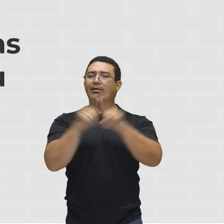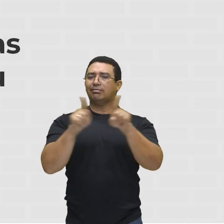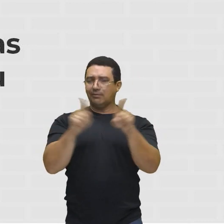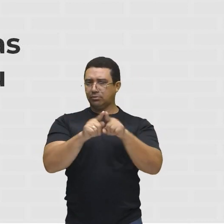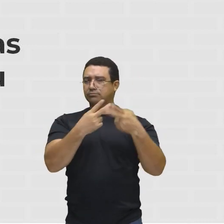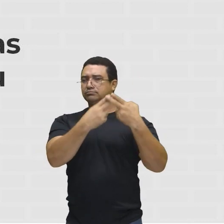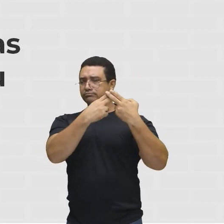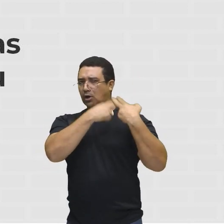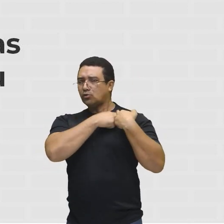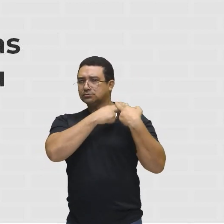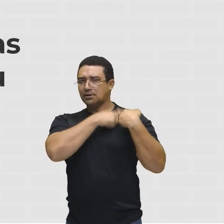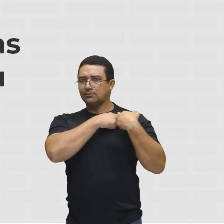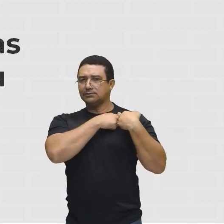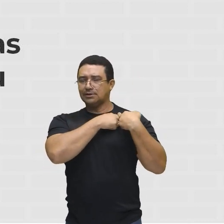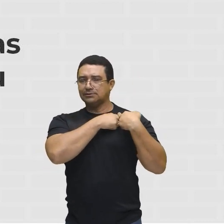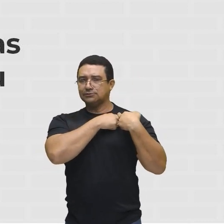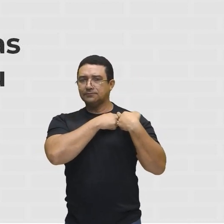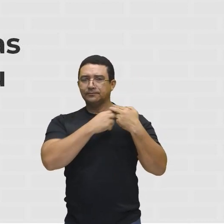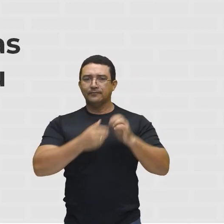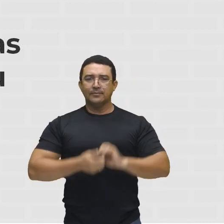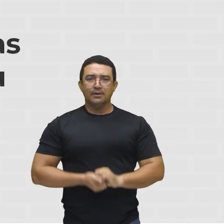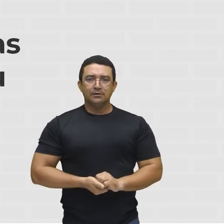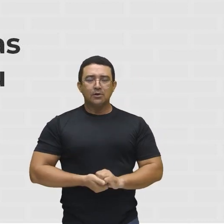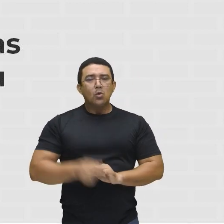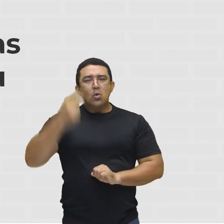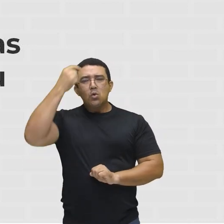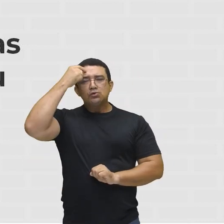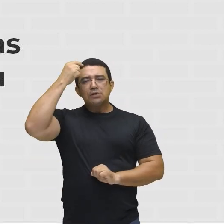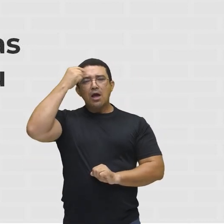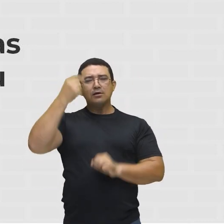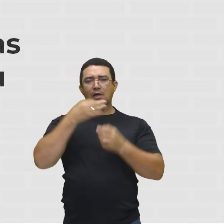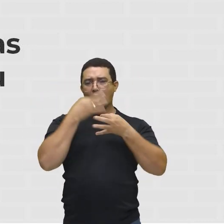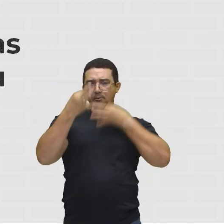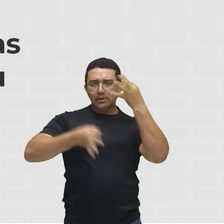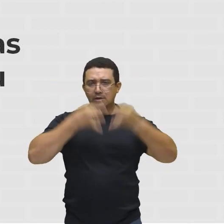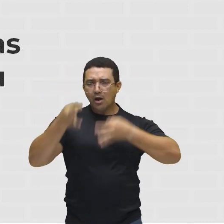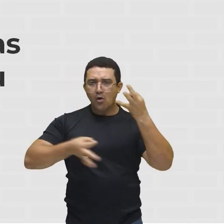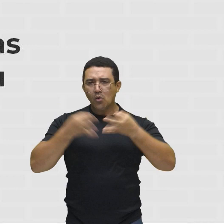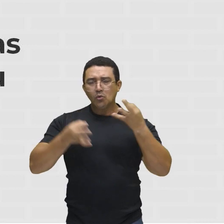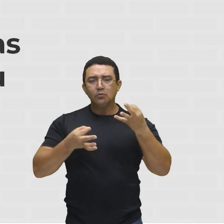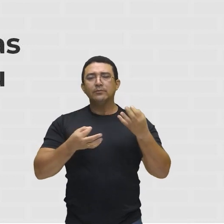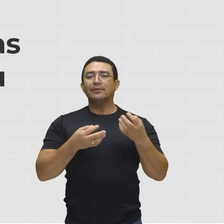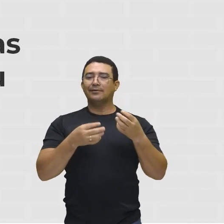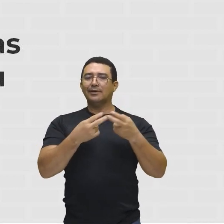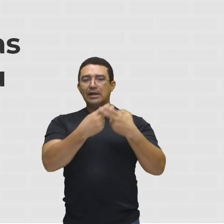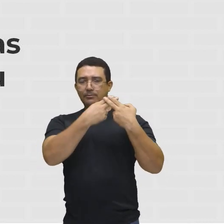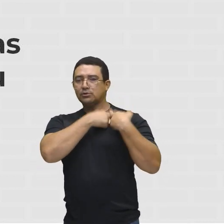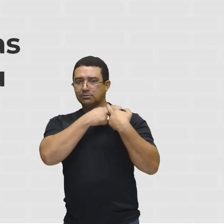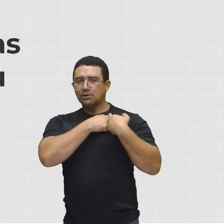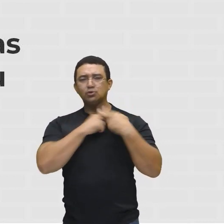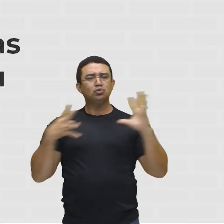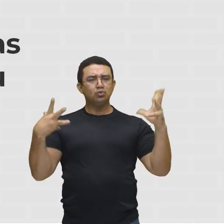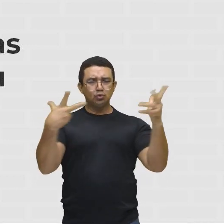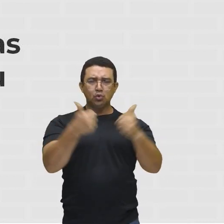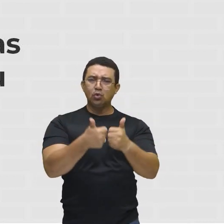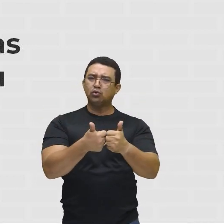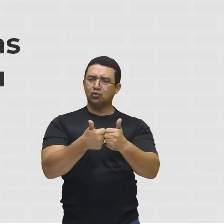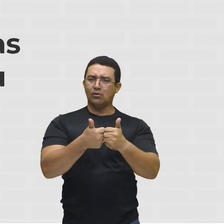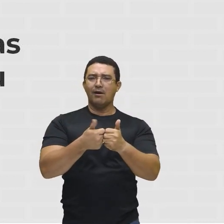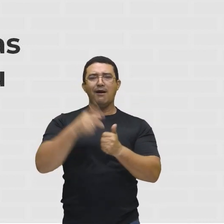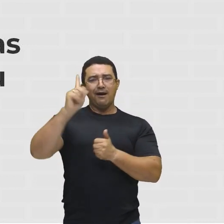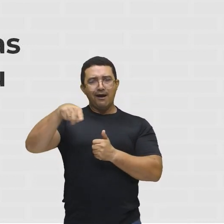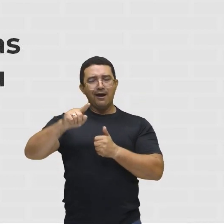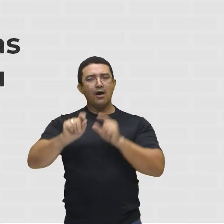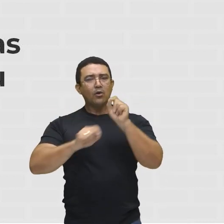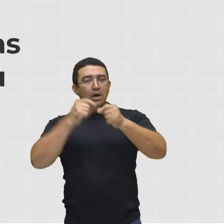responsabilidade. Olha aí, consciência crítica, liberdade, autonomia, certo? Isso tudo faz parte do quê?